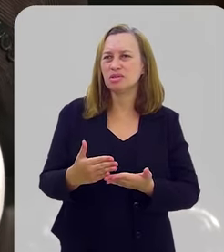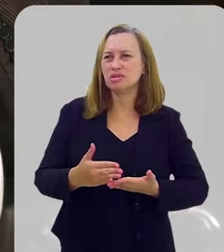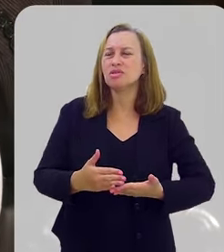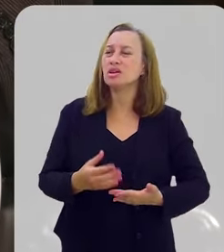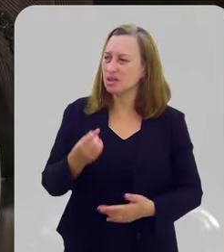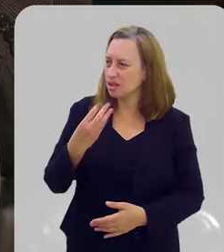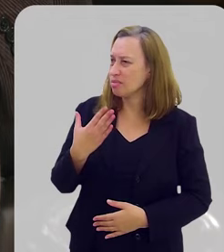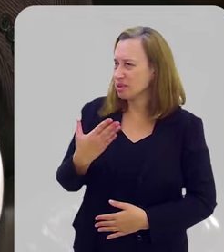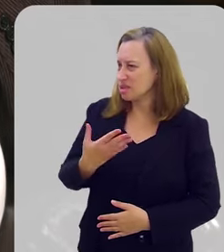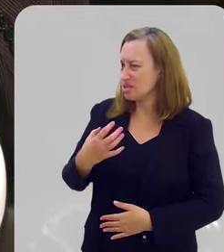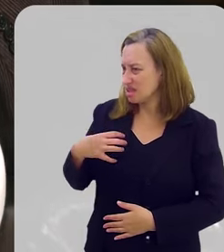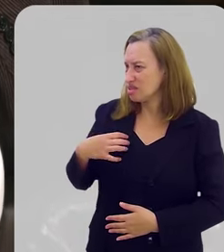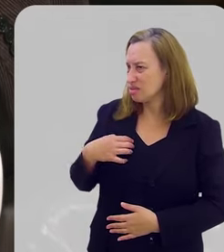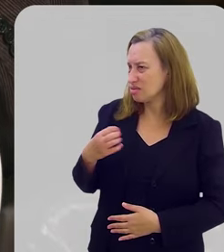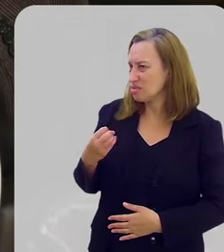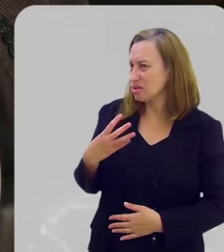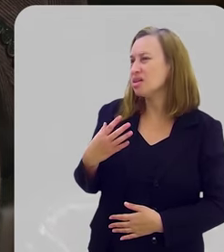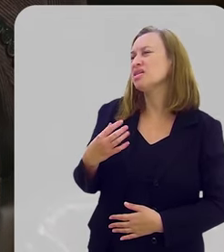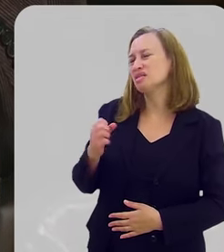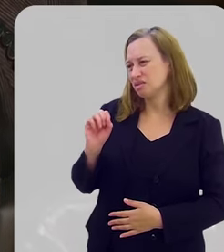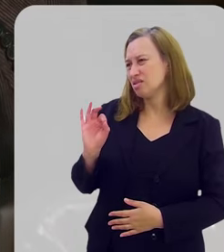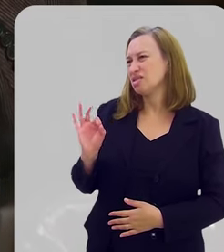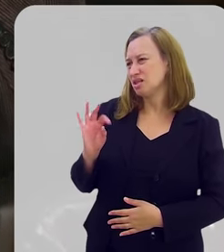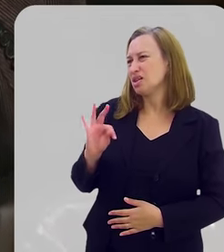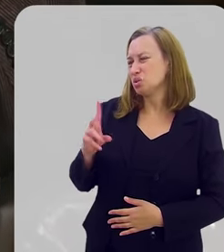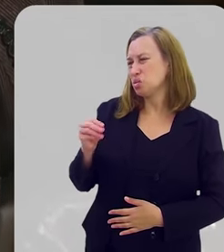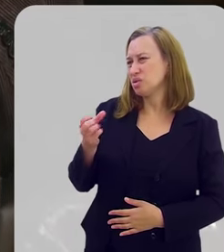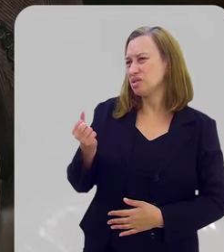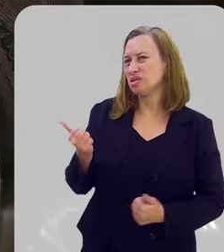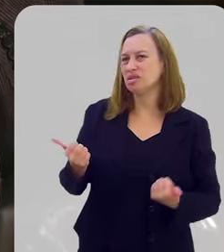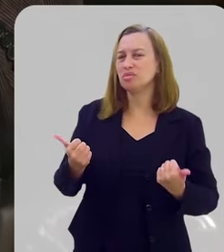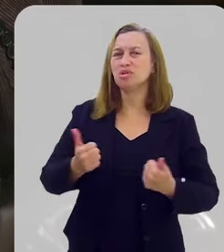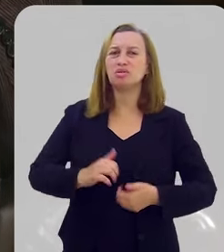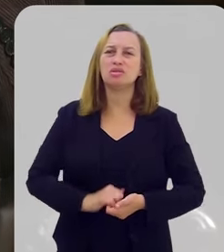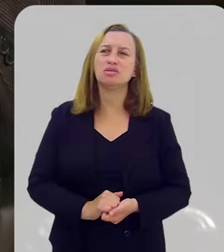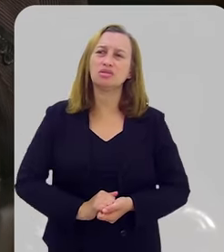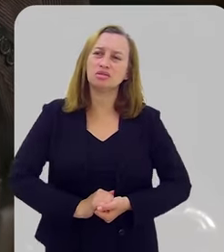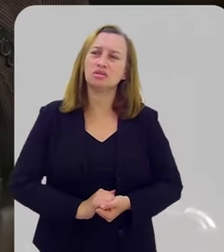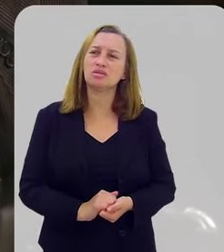Taizinha? Você está bem, filha? Vai dar certo. Iago,